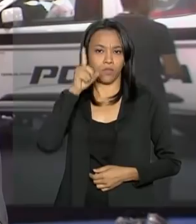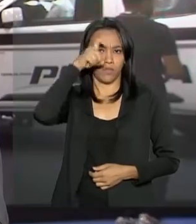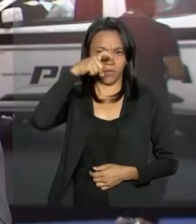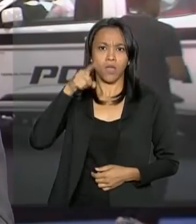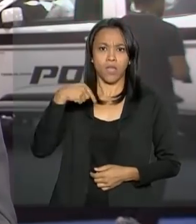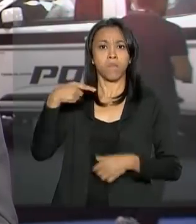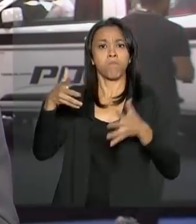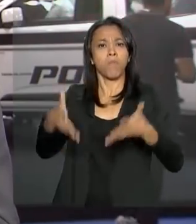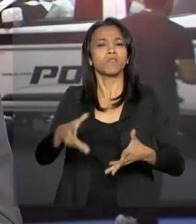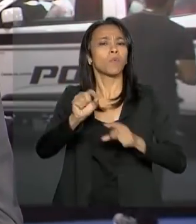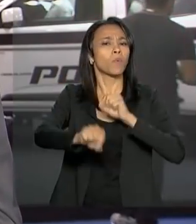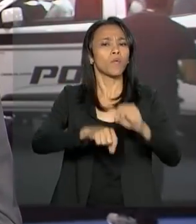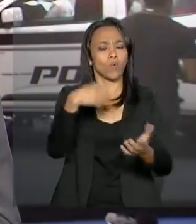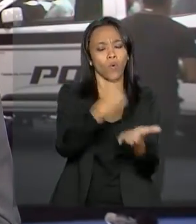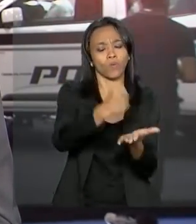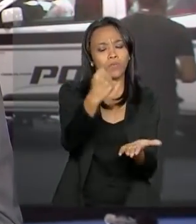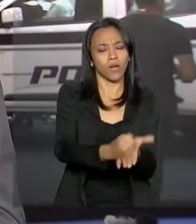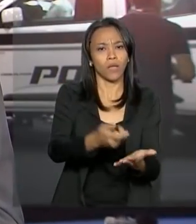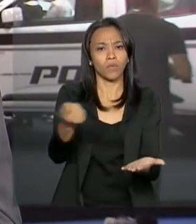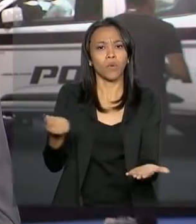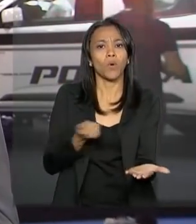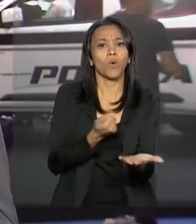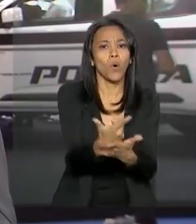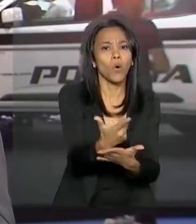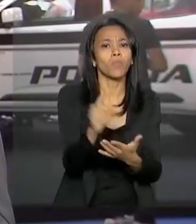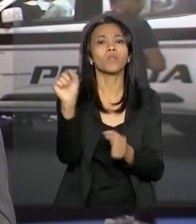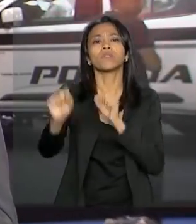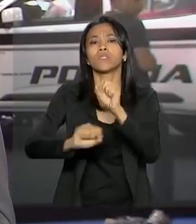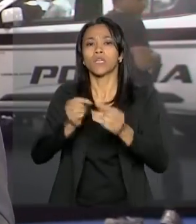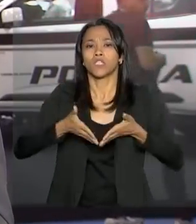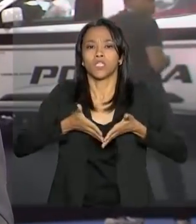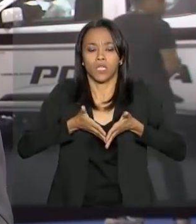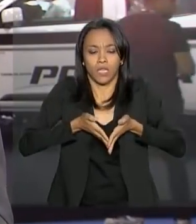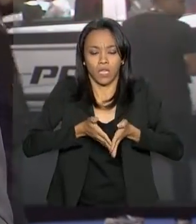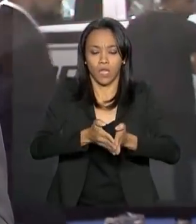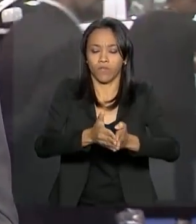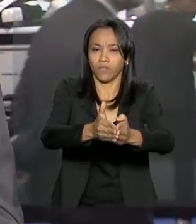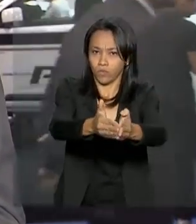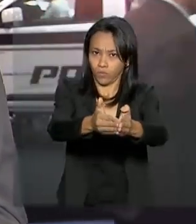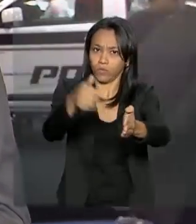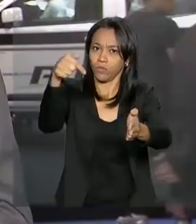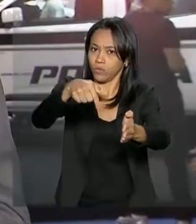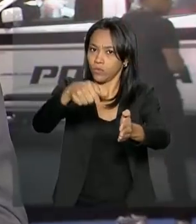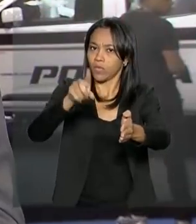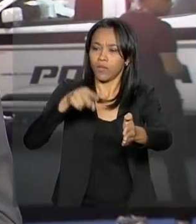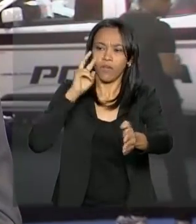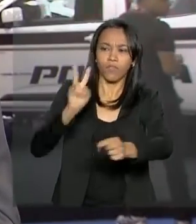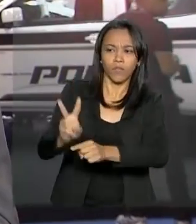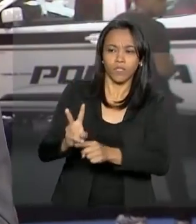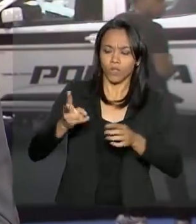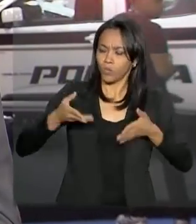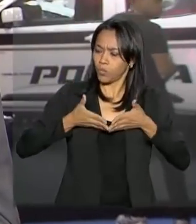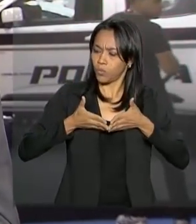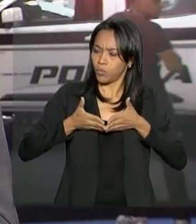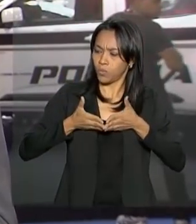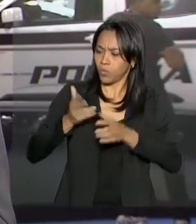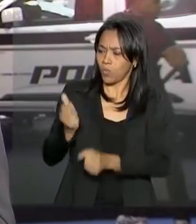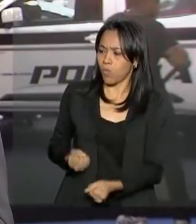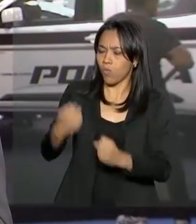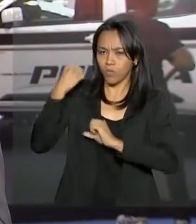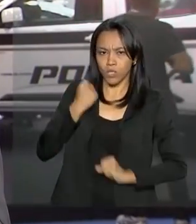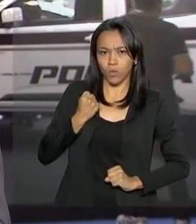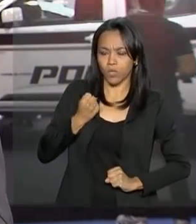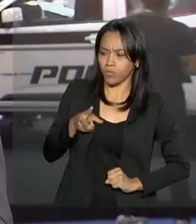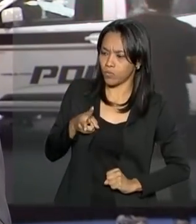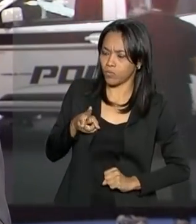da Marinha para a compra de corvetas. São navios patrulhas que vão ser utilizados para fazer escolta e também para garantir